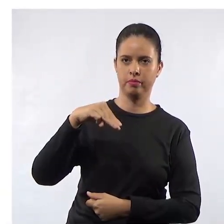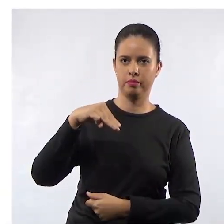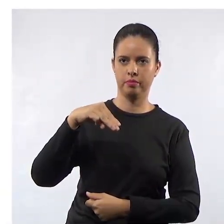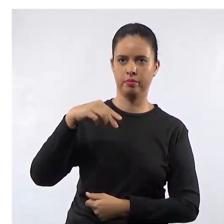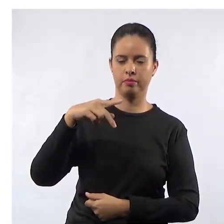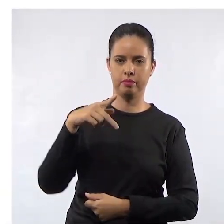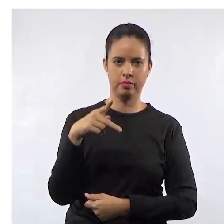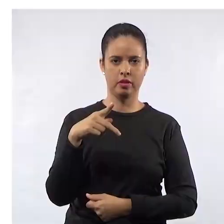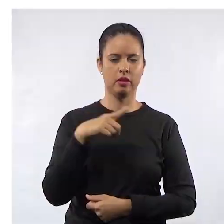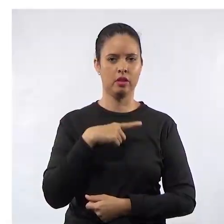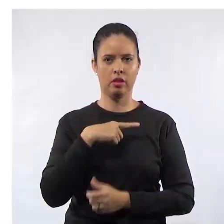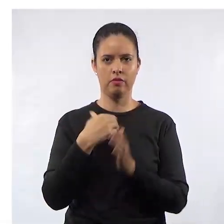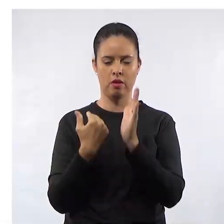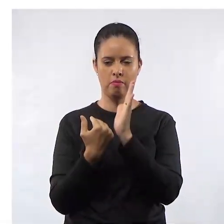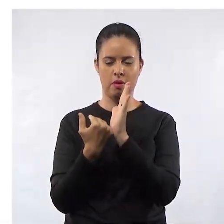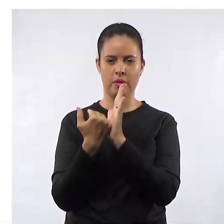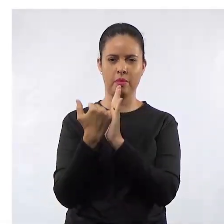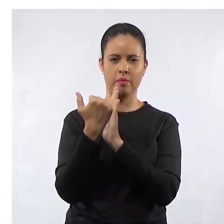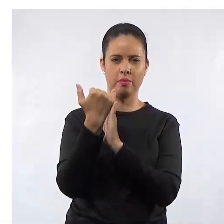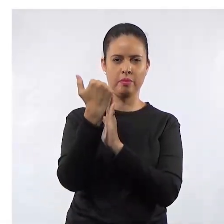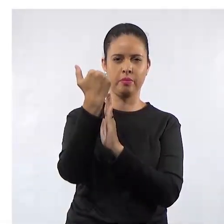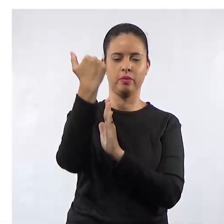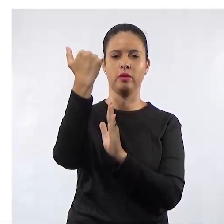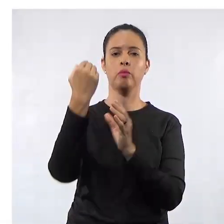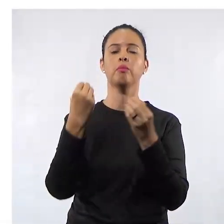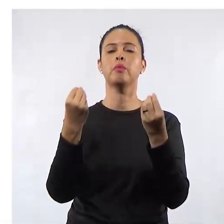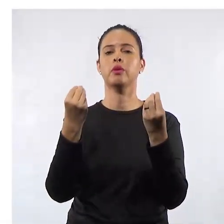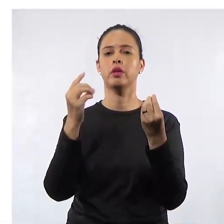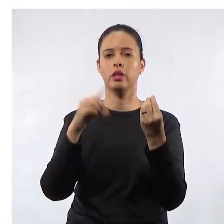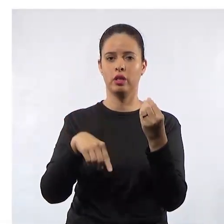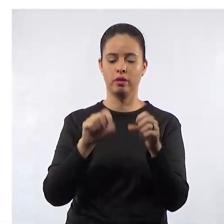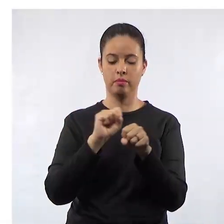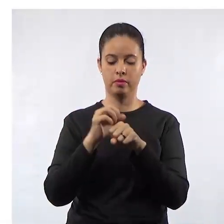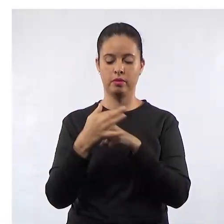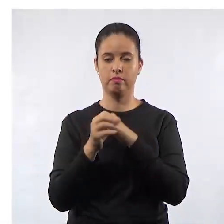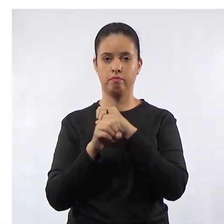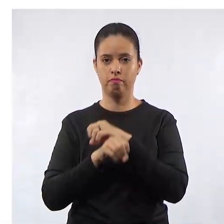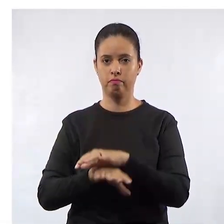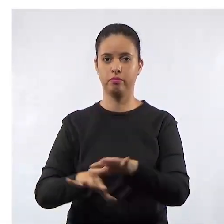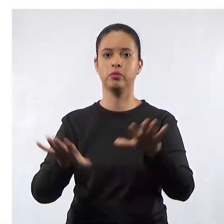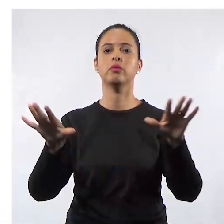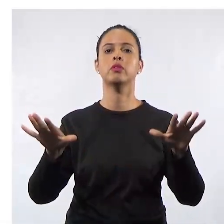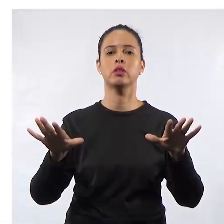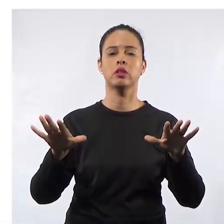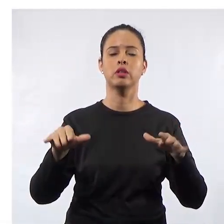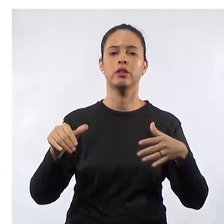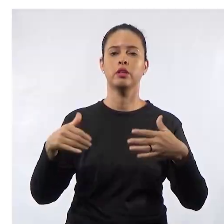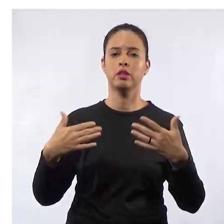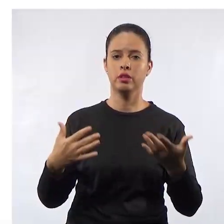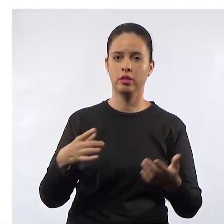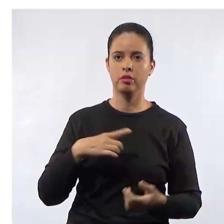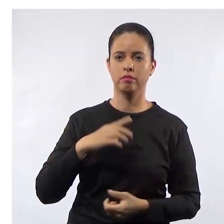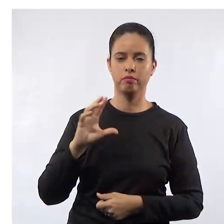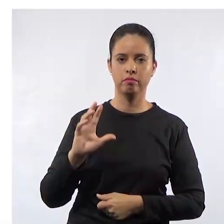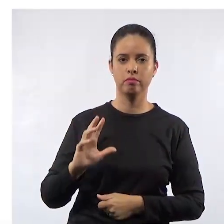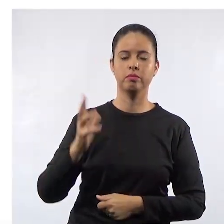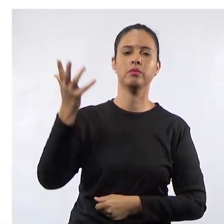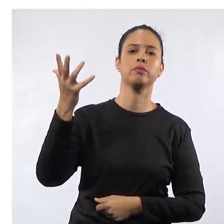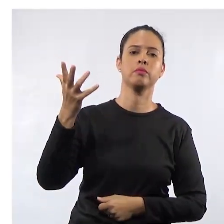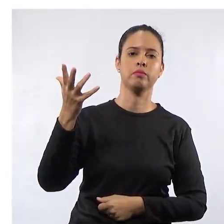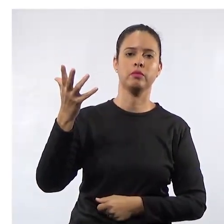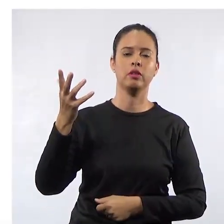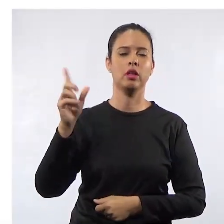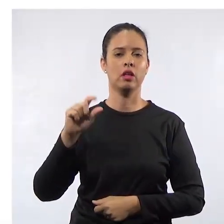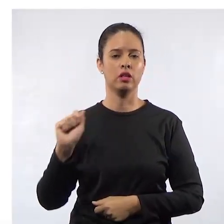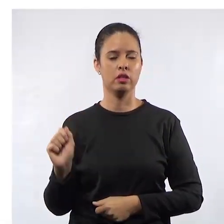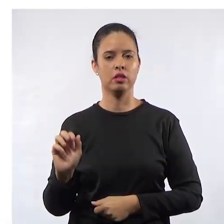o IGPM, ele teve uma explosão aí, ele subiu absurdamente agora com a pandemia. Então, tá aqui uma causa superveniente, né,